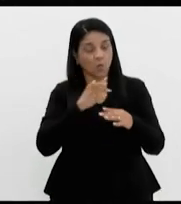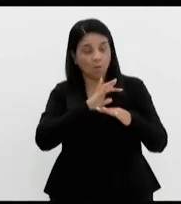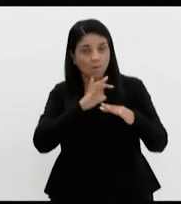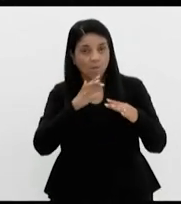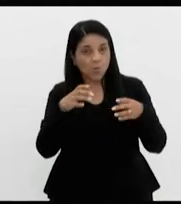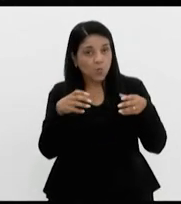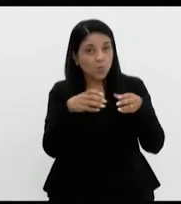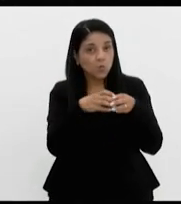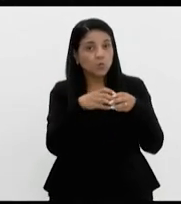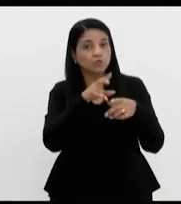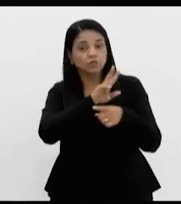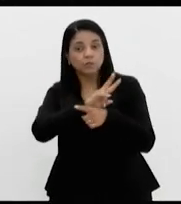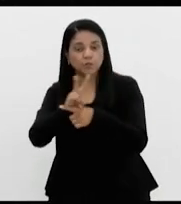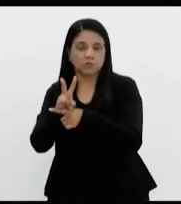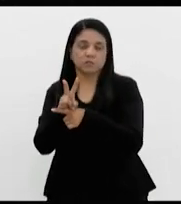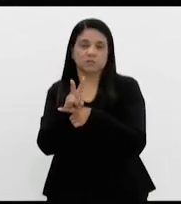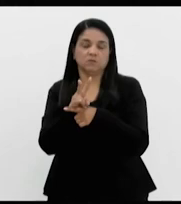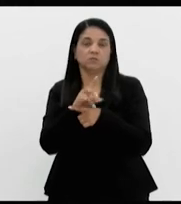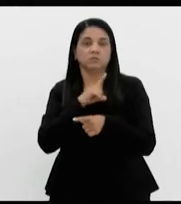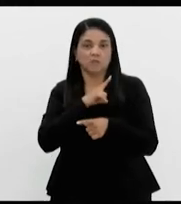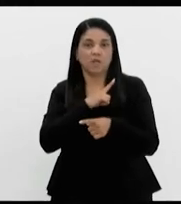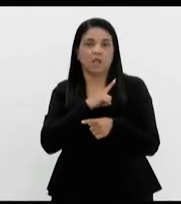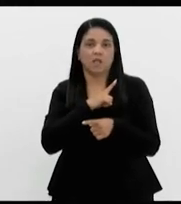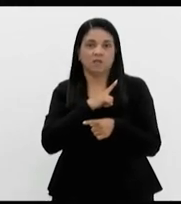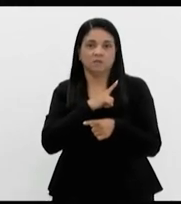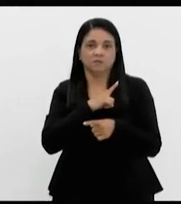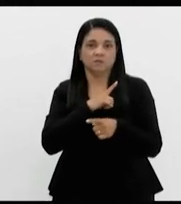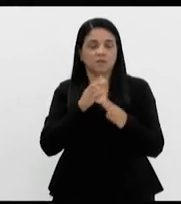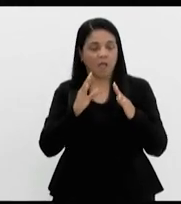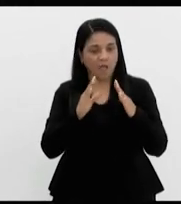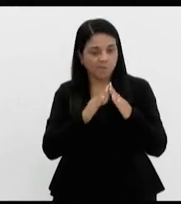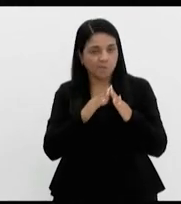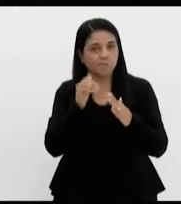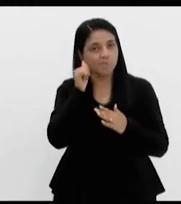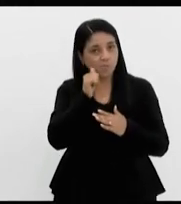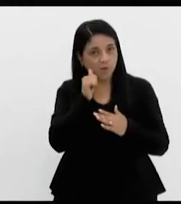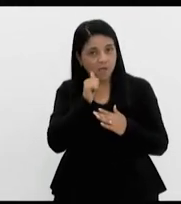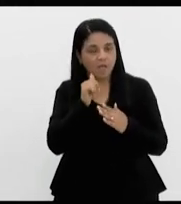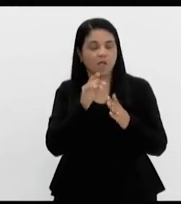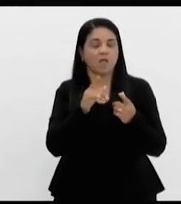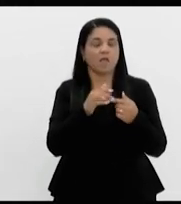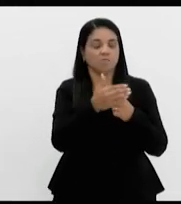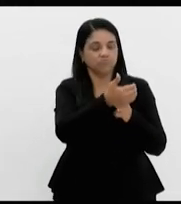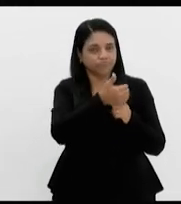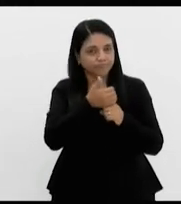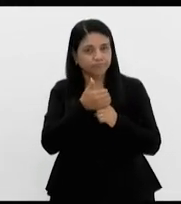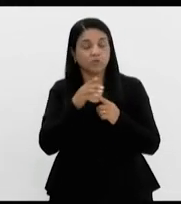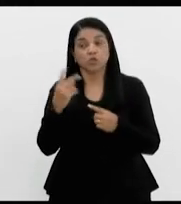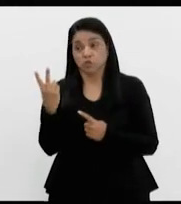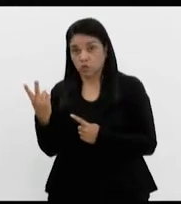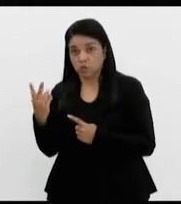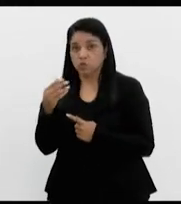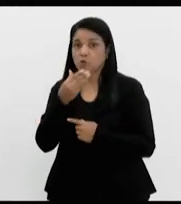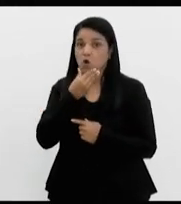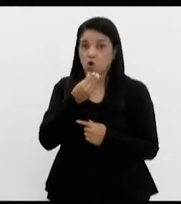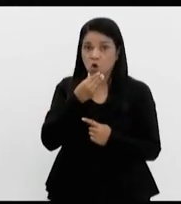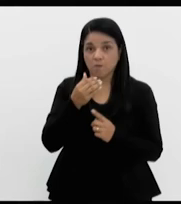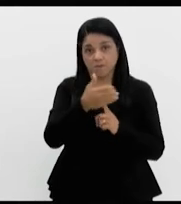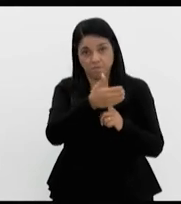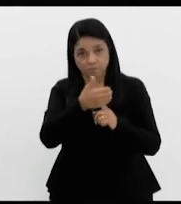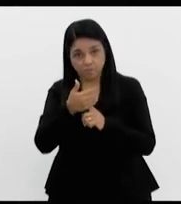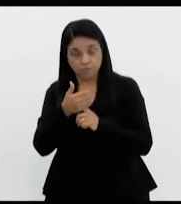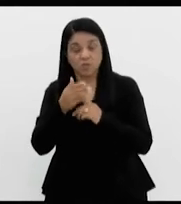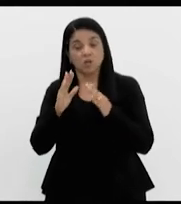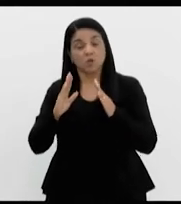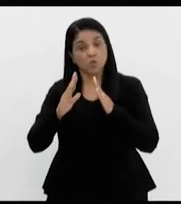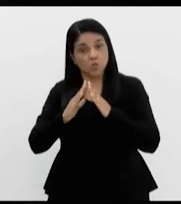especial como poucas no estado do Rio de Janeiro. Tem abrigo para mulheres, há dois abrigos para homem, equipamentos de